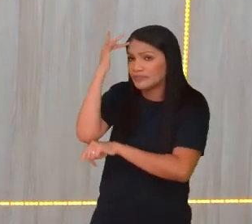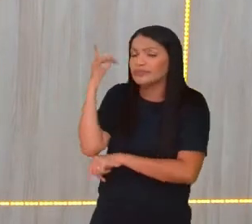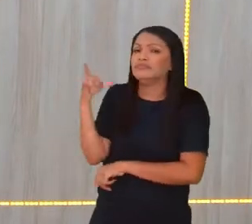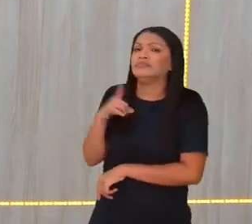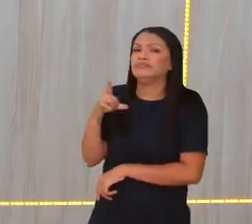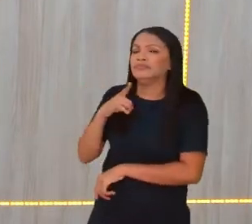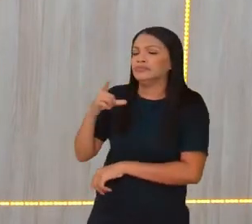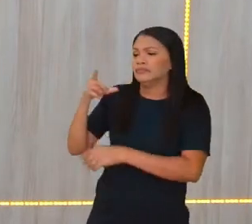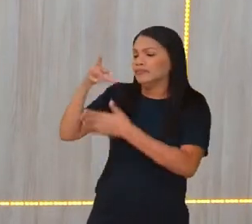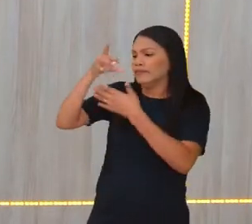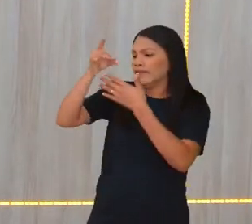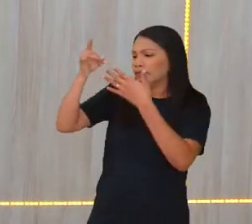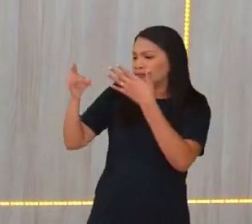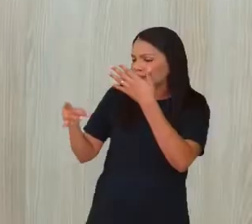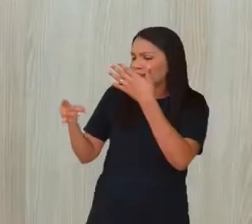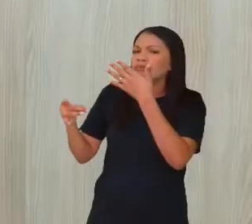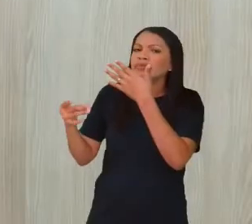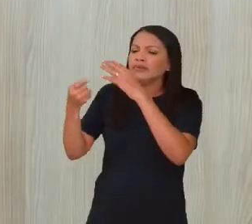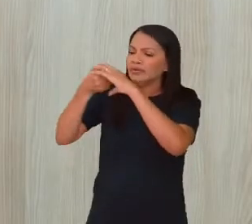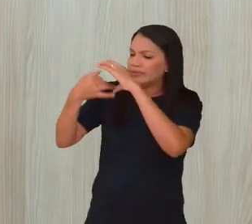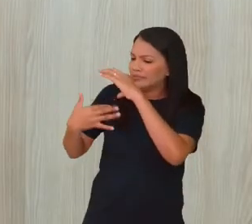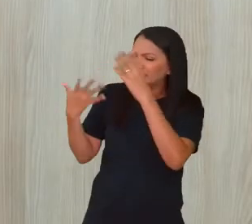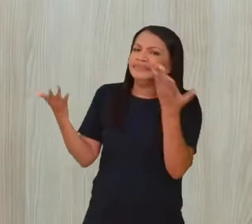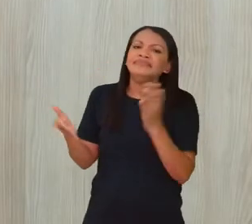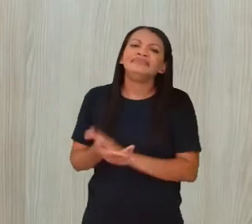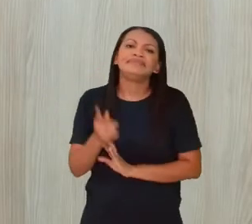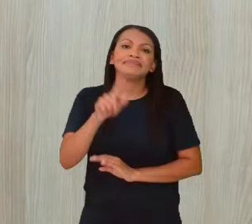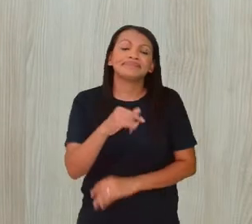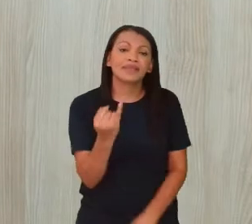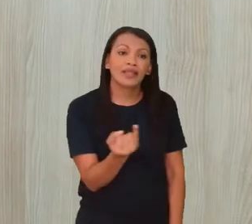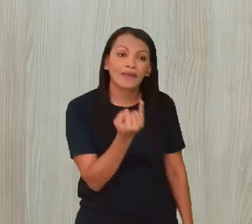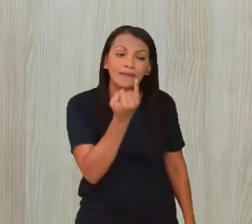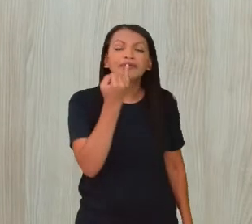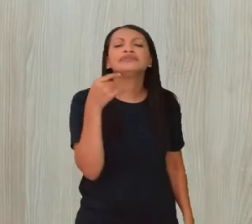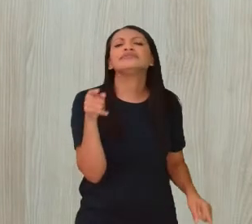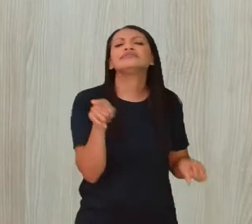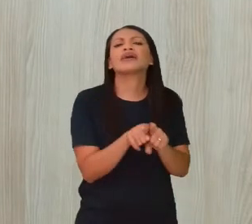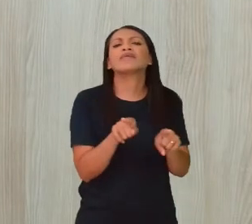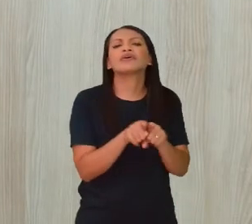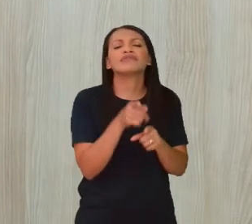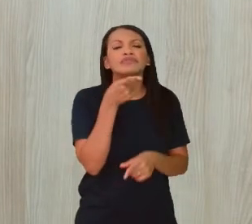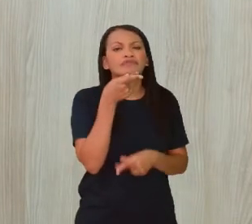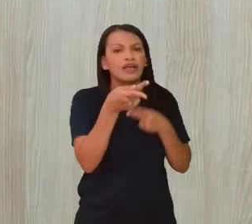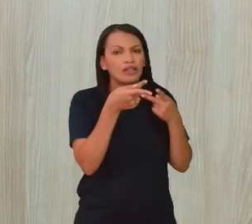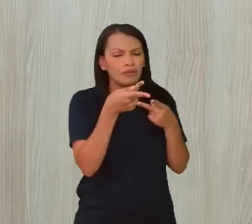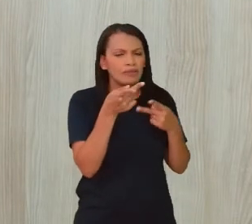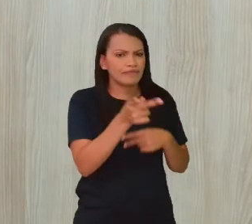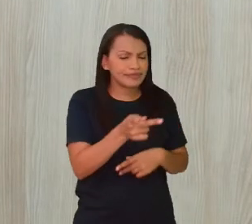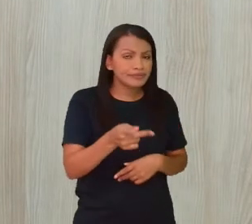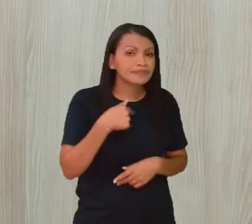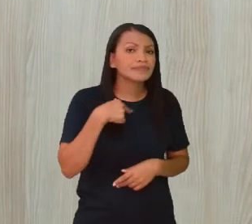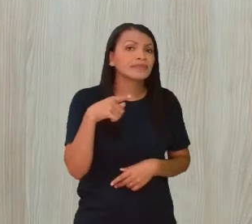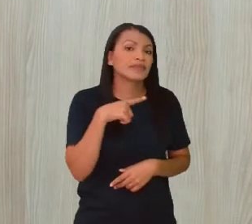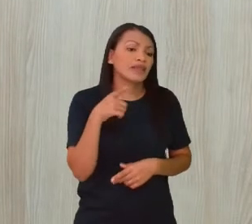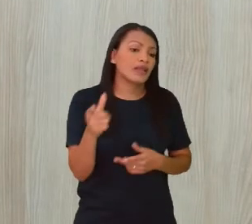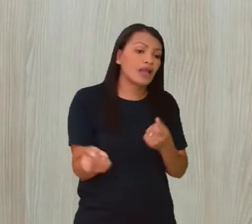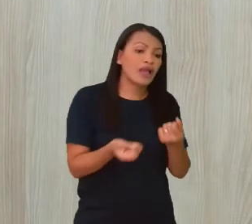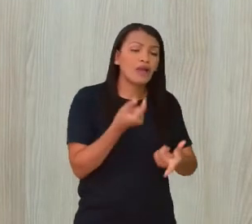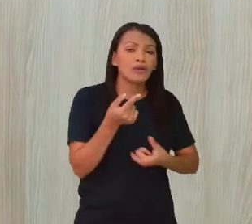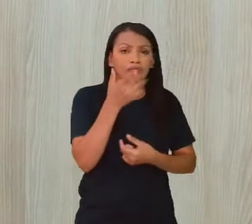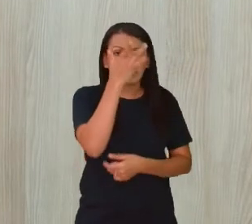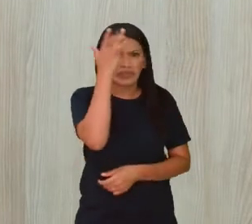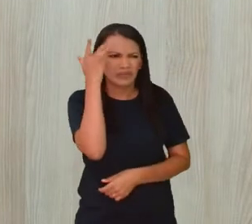diferentes. Cada um tem as suas características, né? E também é muito importante, como você falou, né, Helena? Algumas pessoas falam,